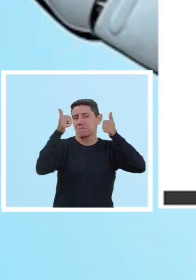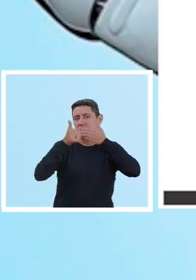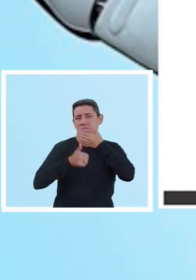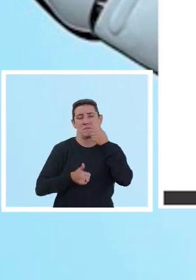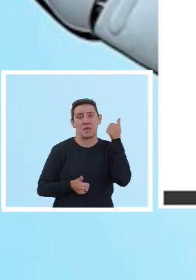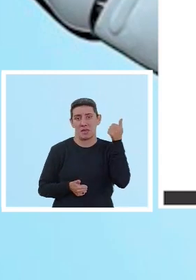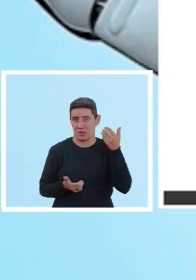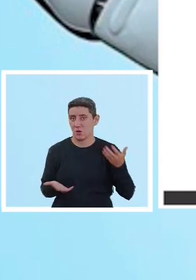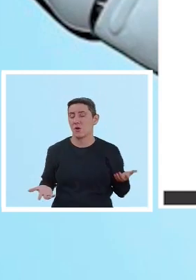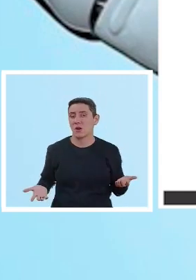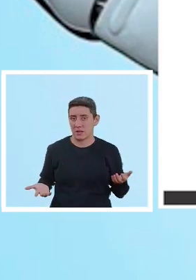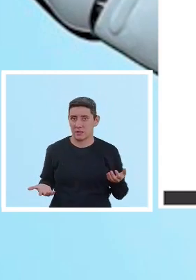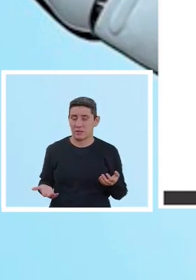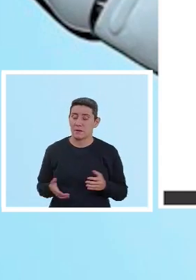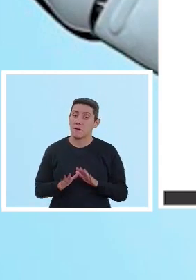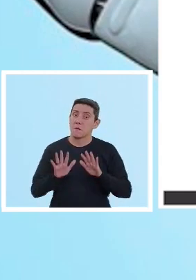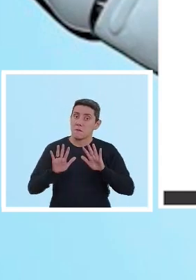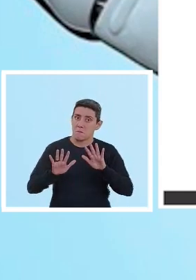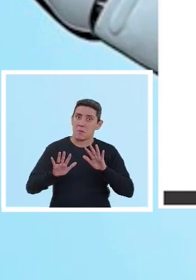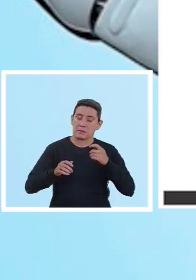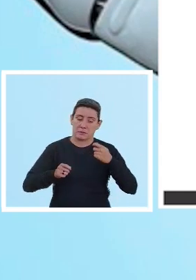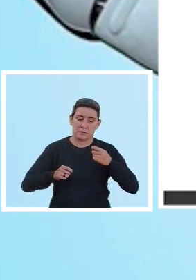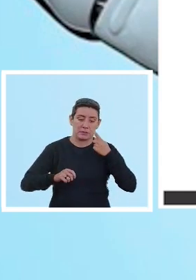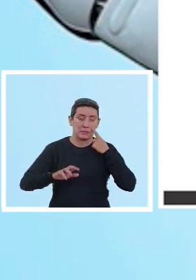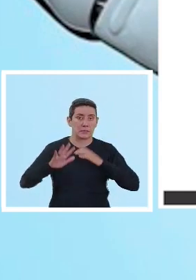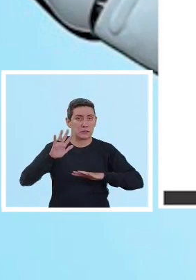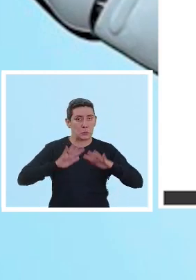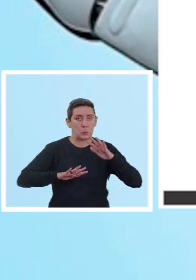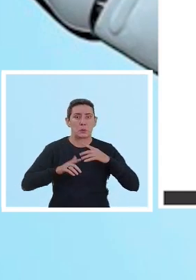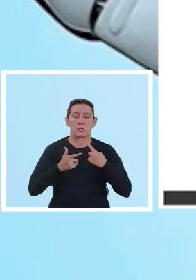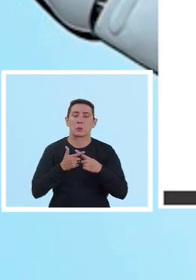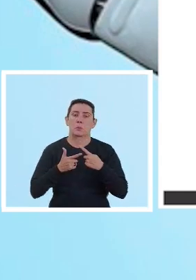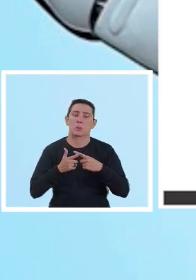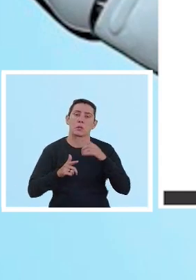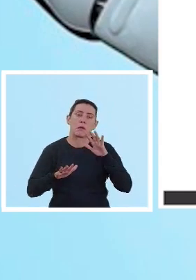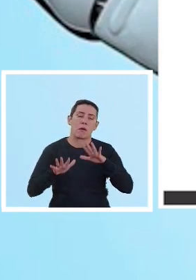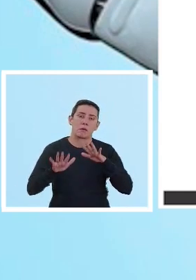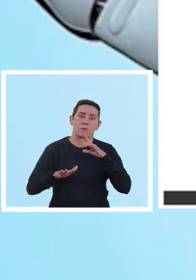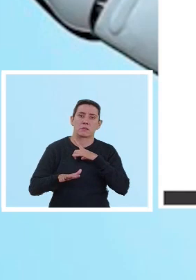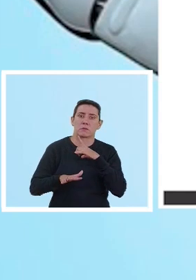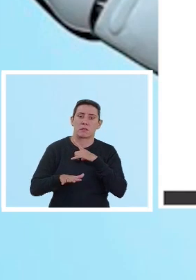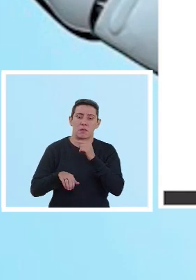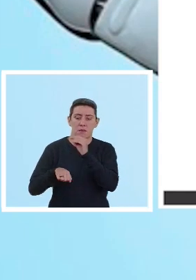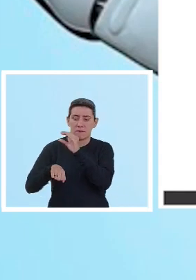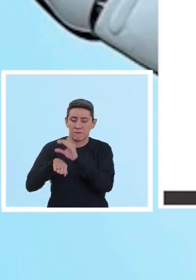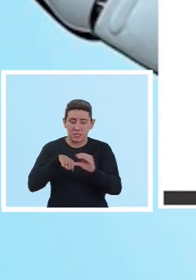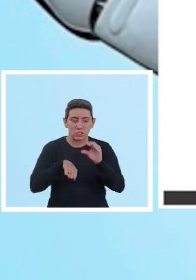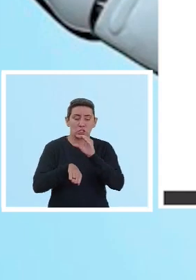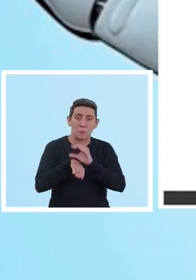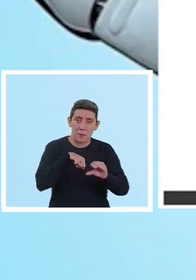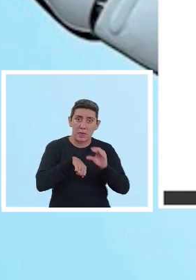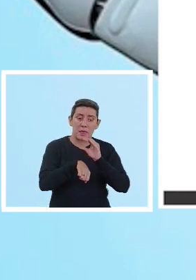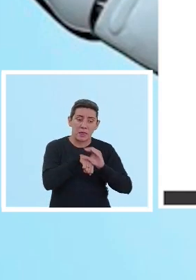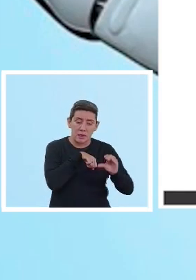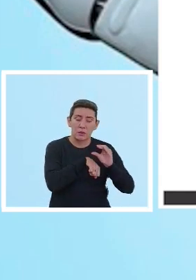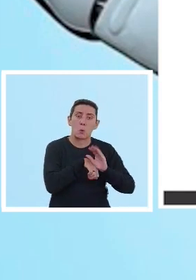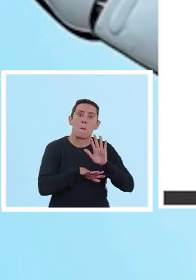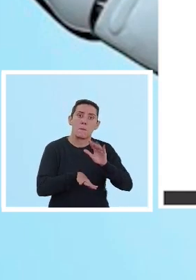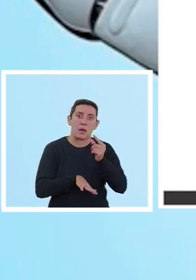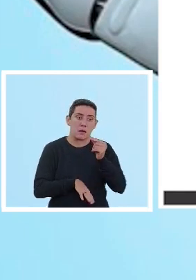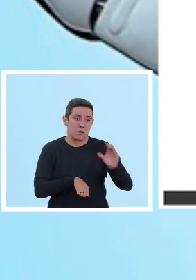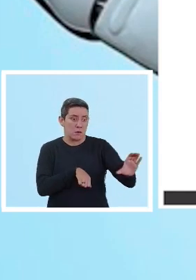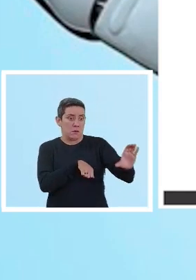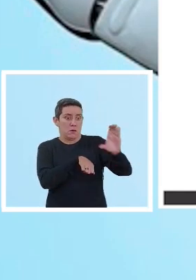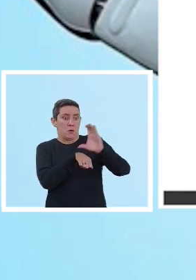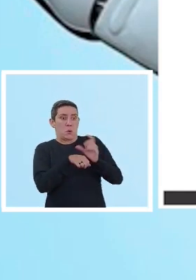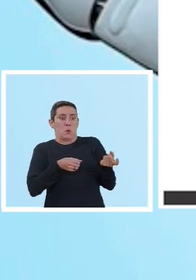certo cuidado porque alguns investimentos estão sendo feitos e o retorno é pequeno ainda né então assim